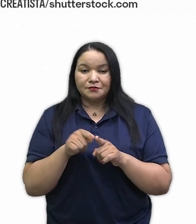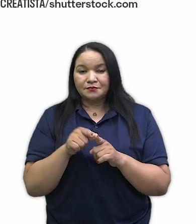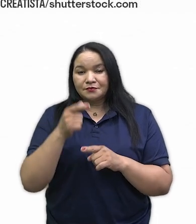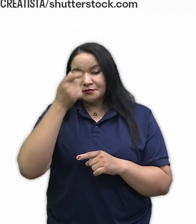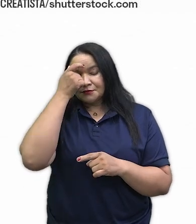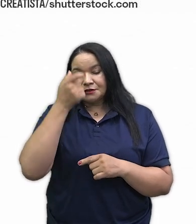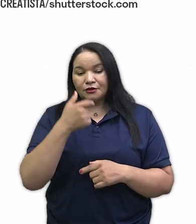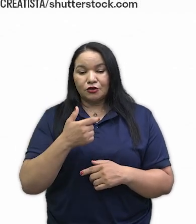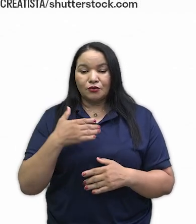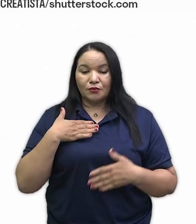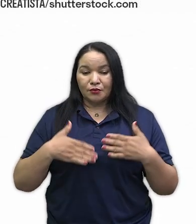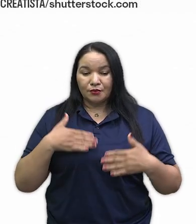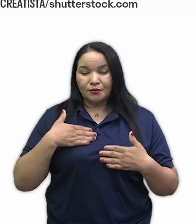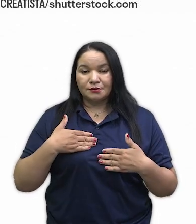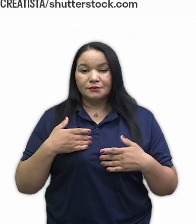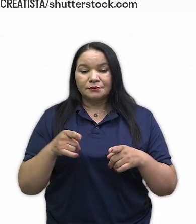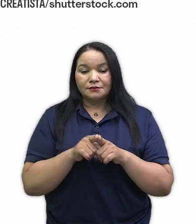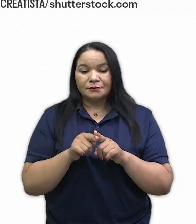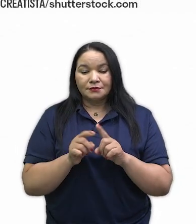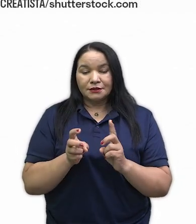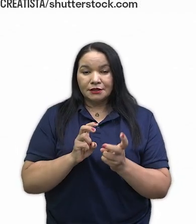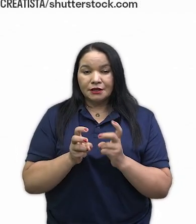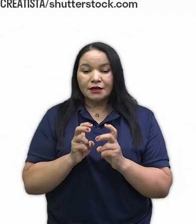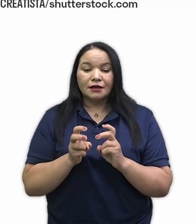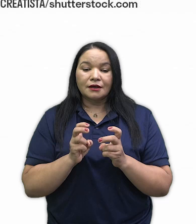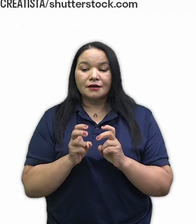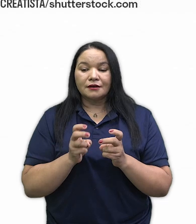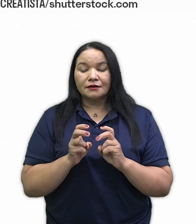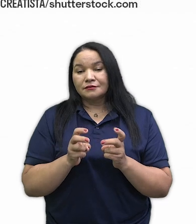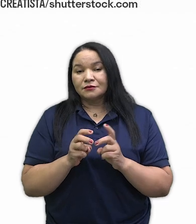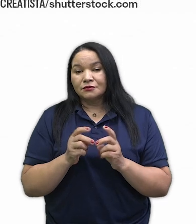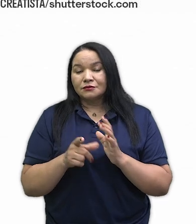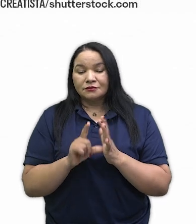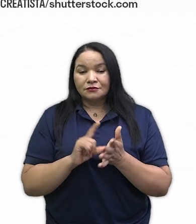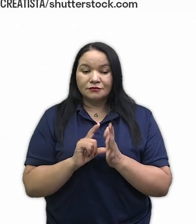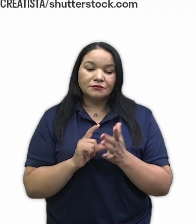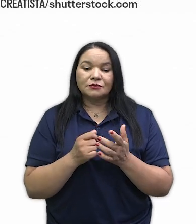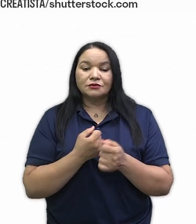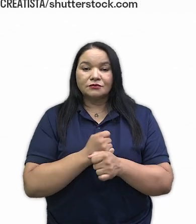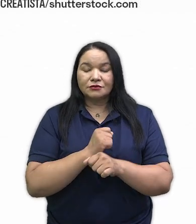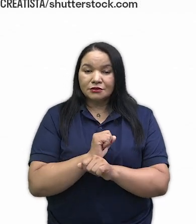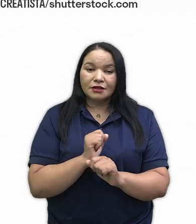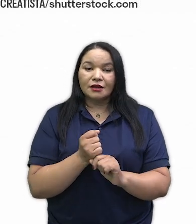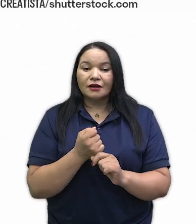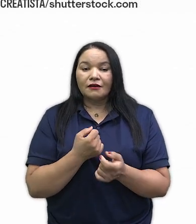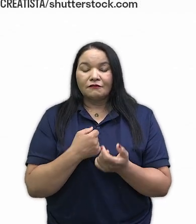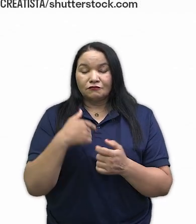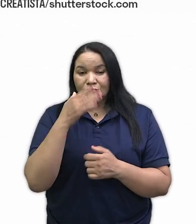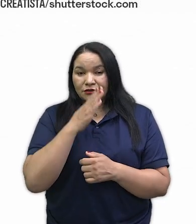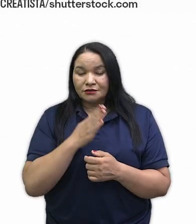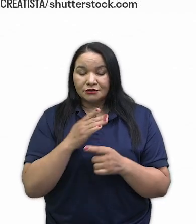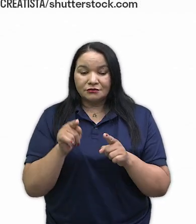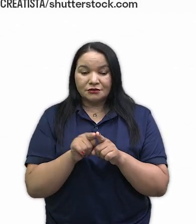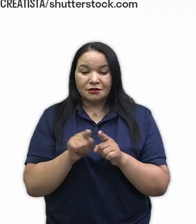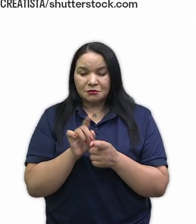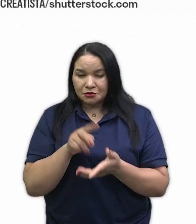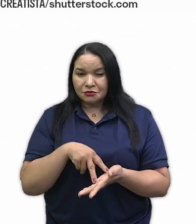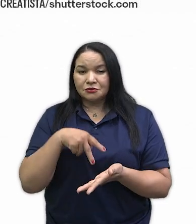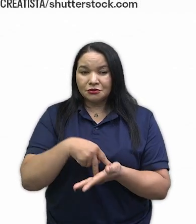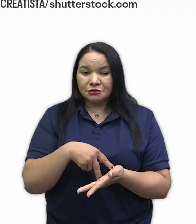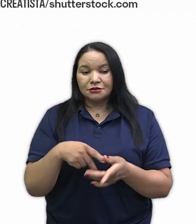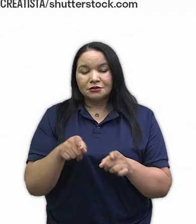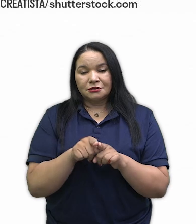corpo, enquanto a capoeira, surgida entre os escravizados no Brasil, simboliza resistência